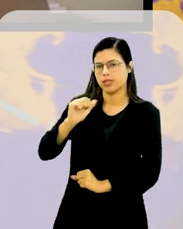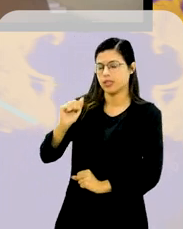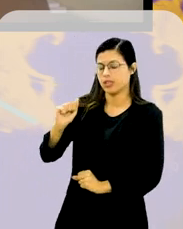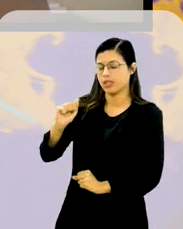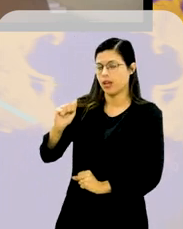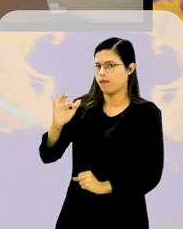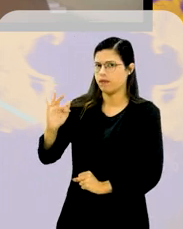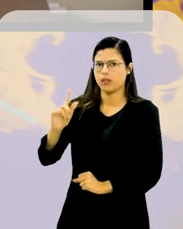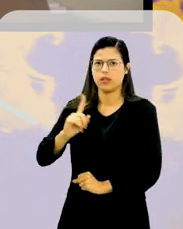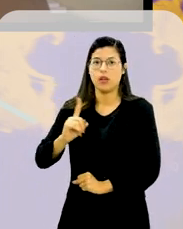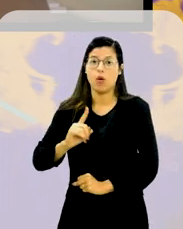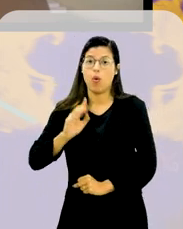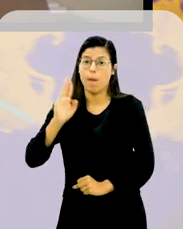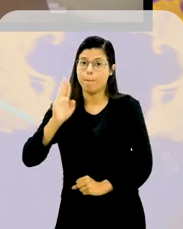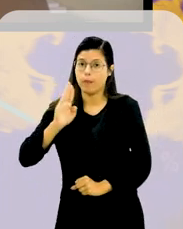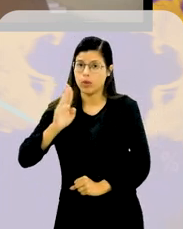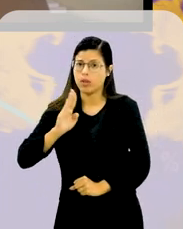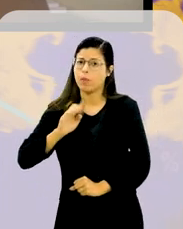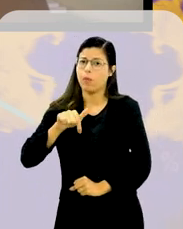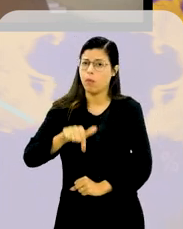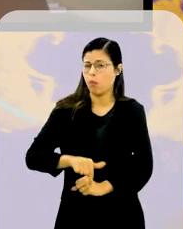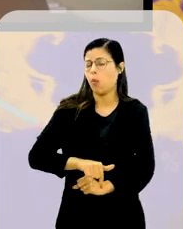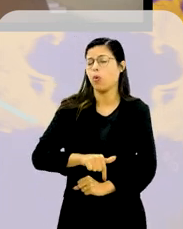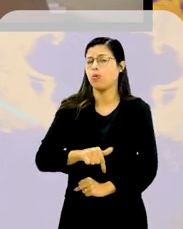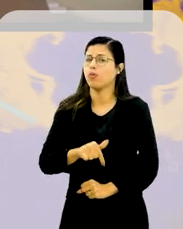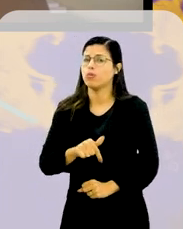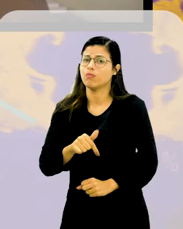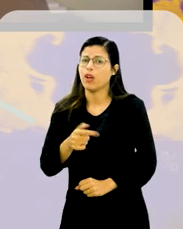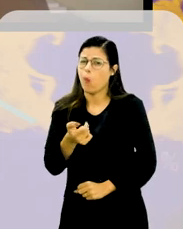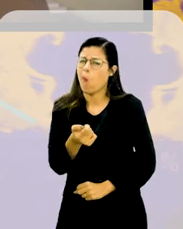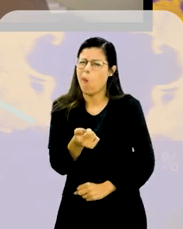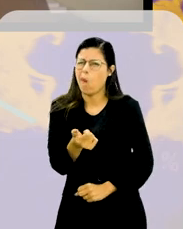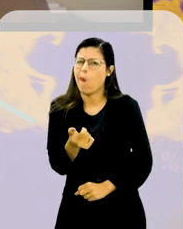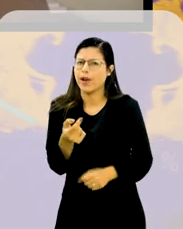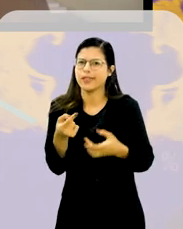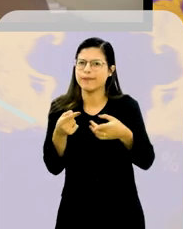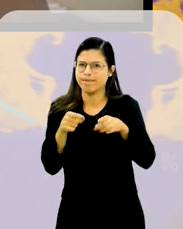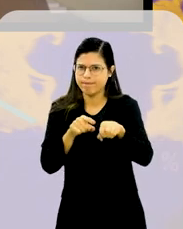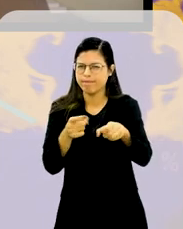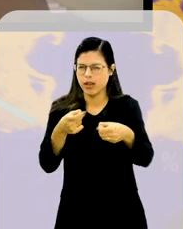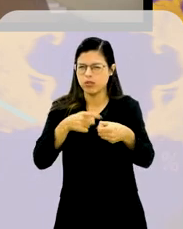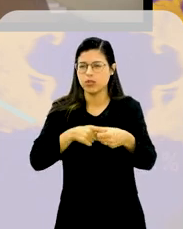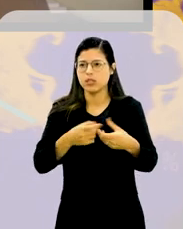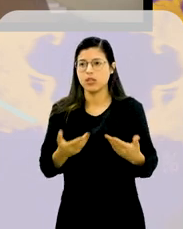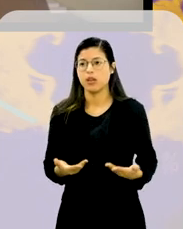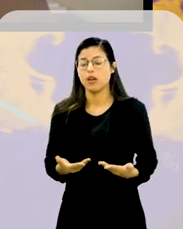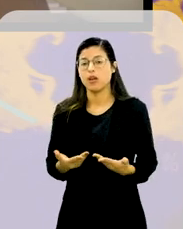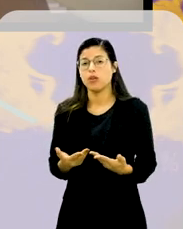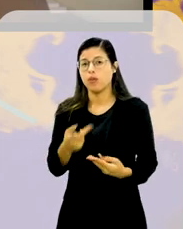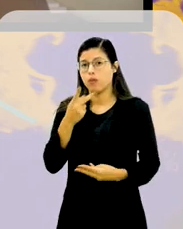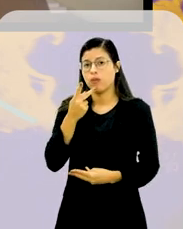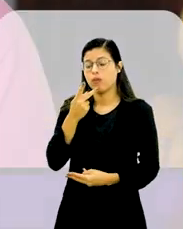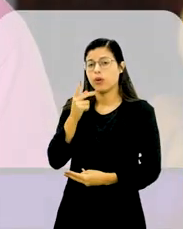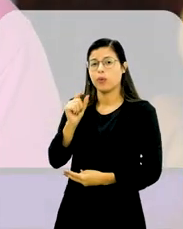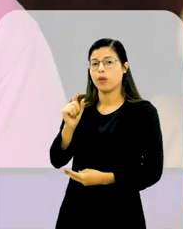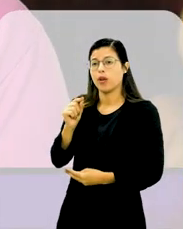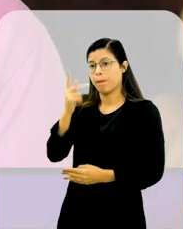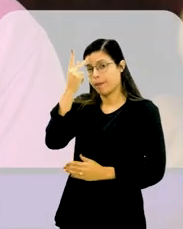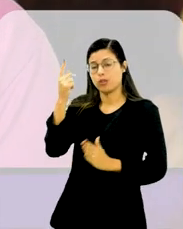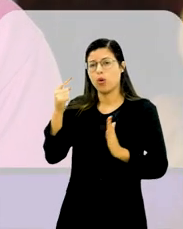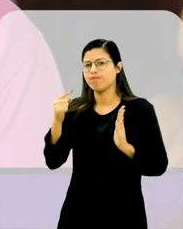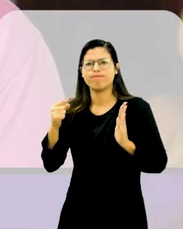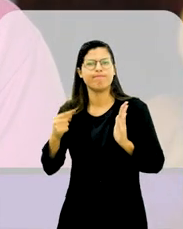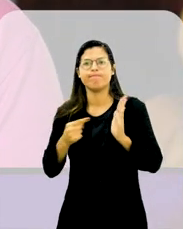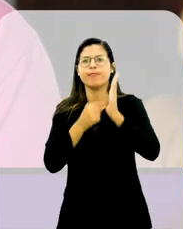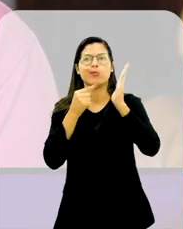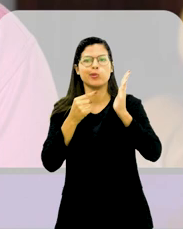saf temos o Botafogo com o Mecenas John textor que eu diria para você quando